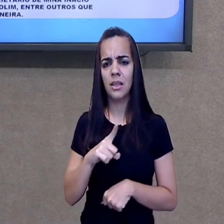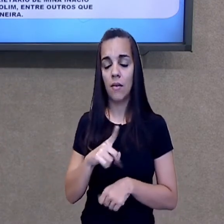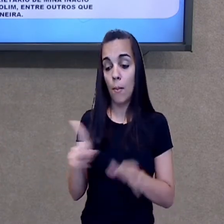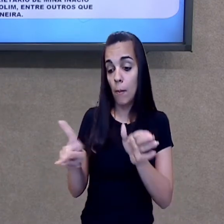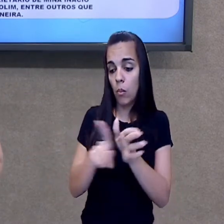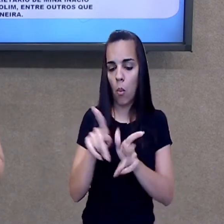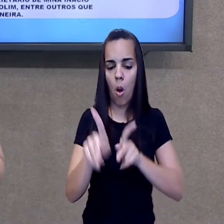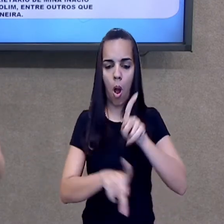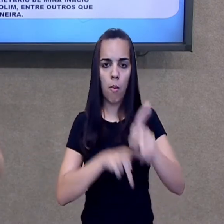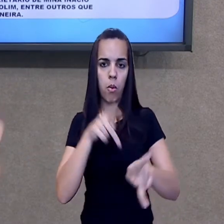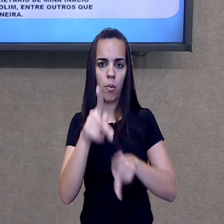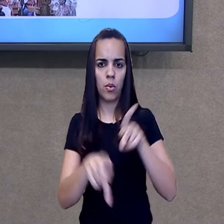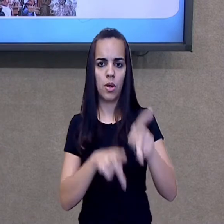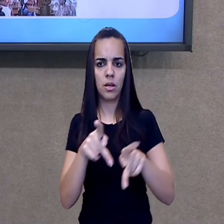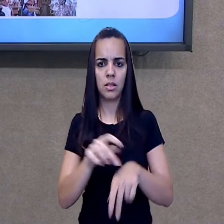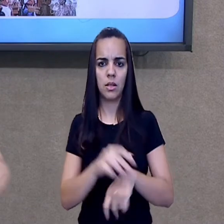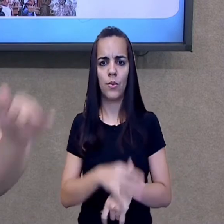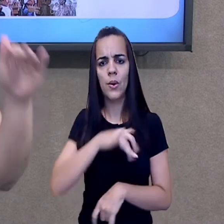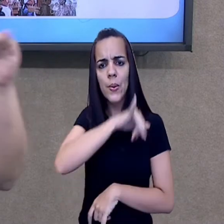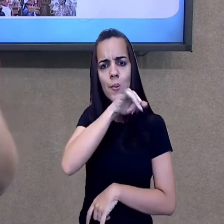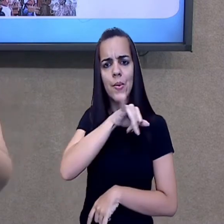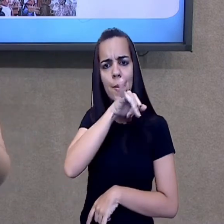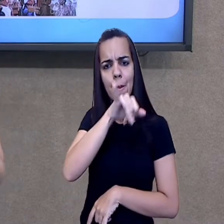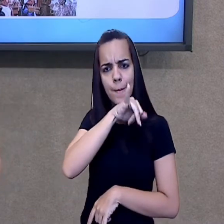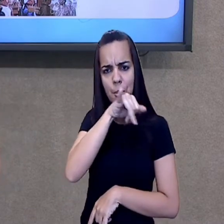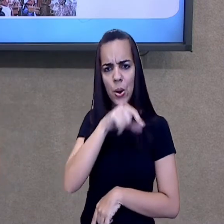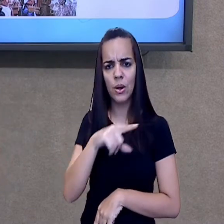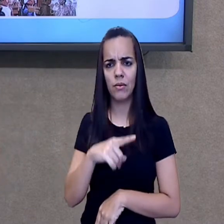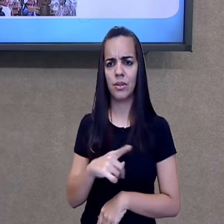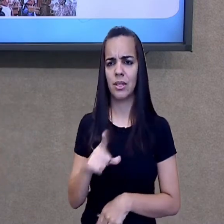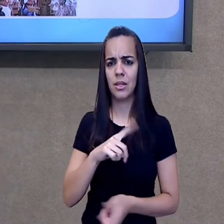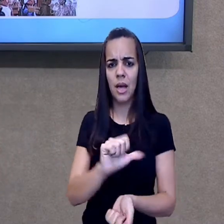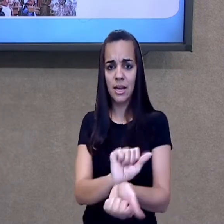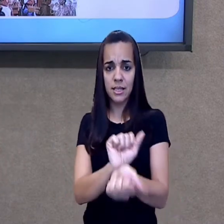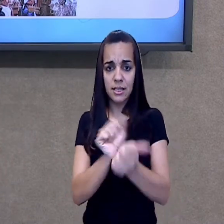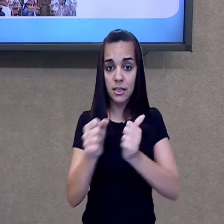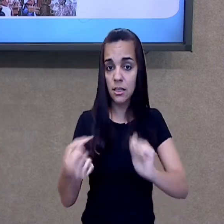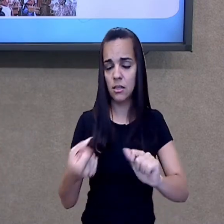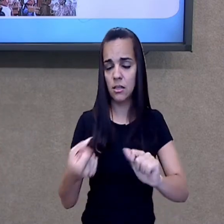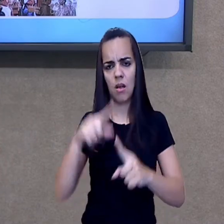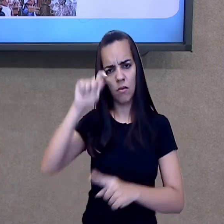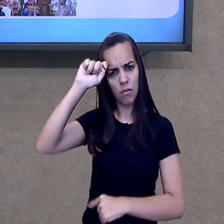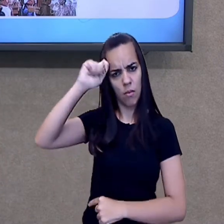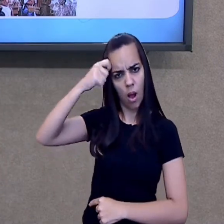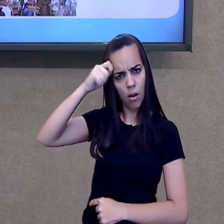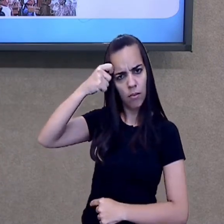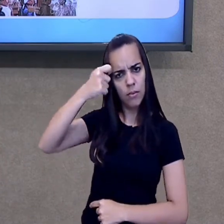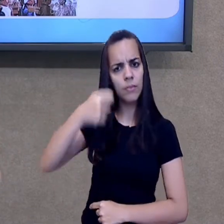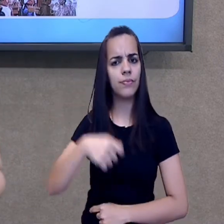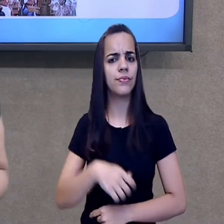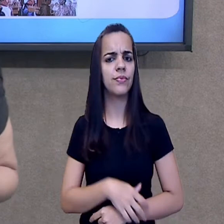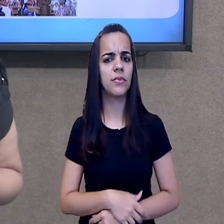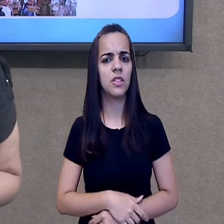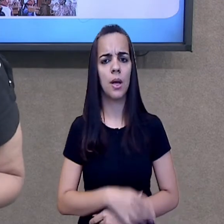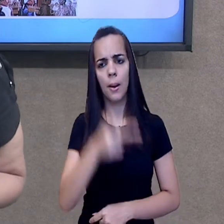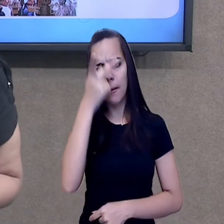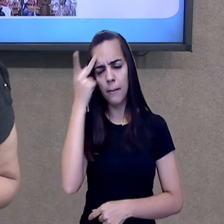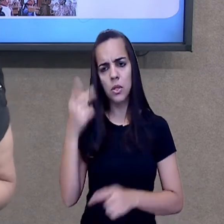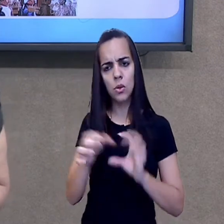popular, sendo imposto, em sua maioria, por escravos, negros